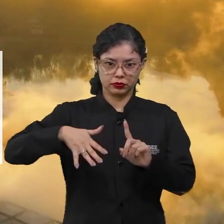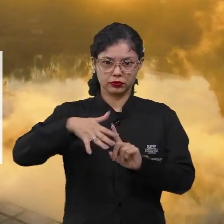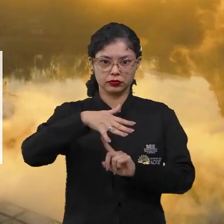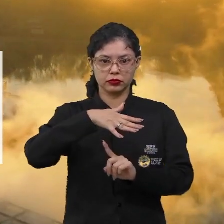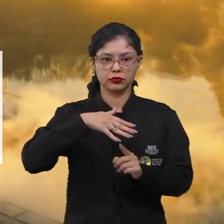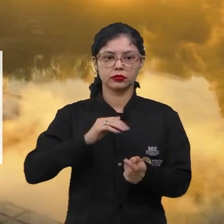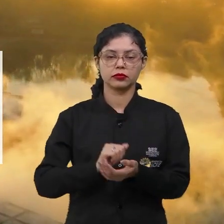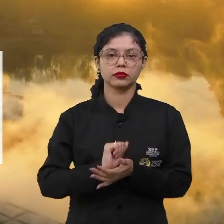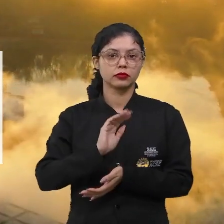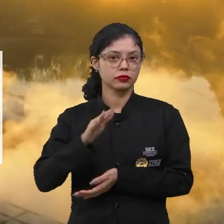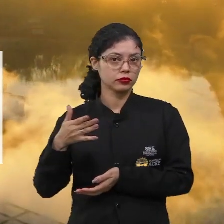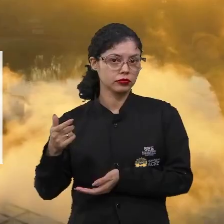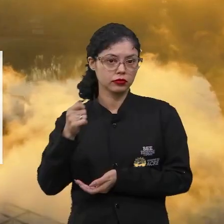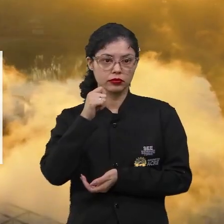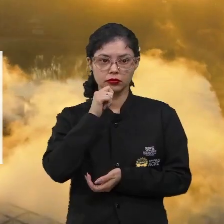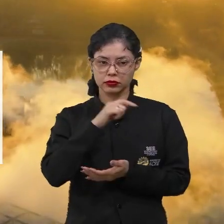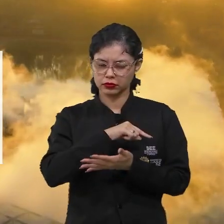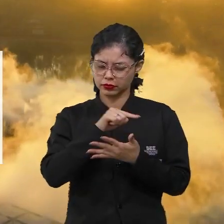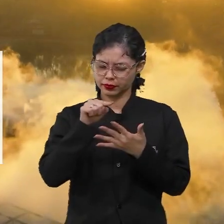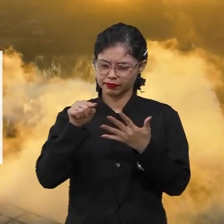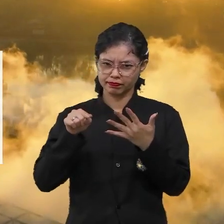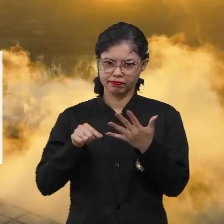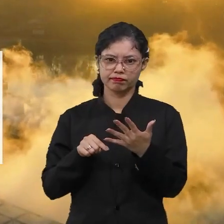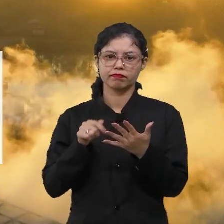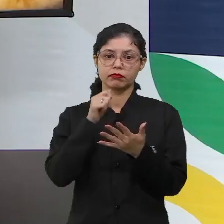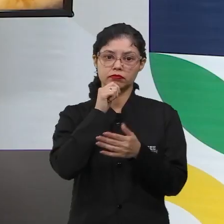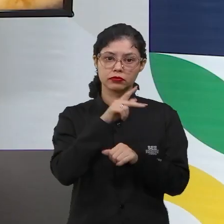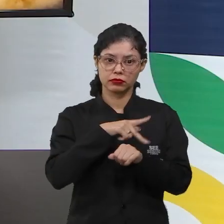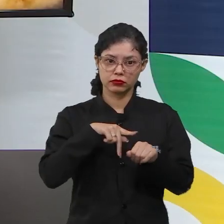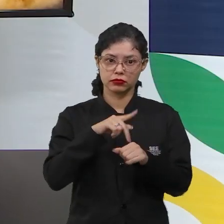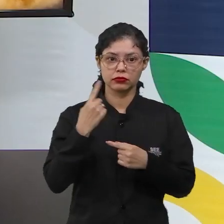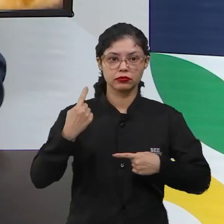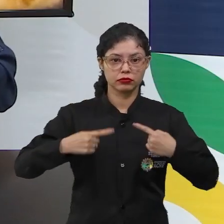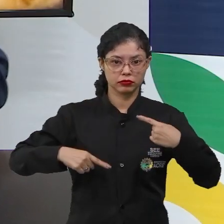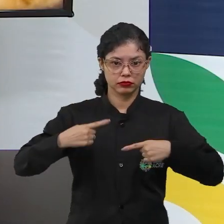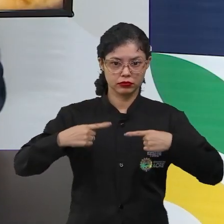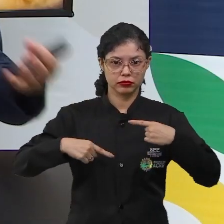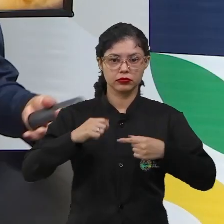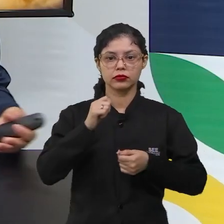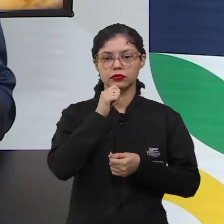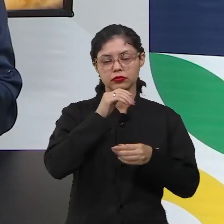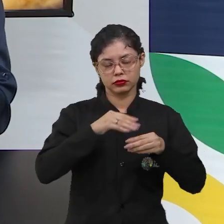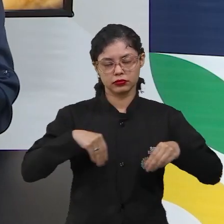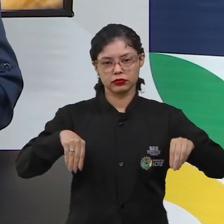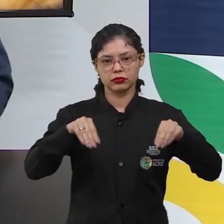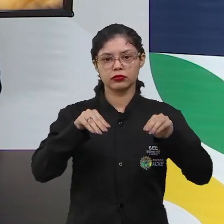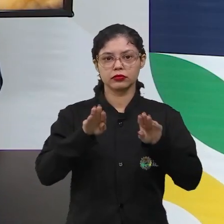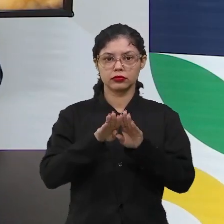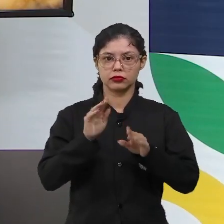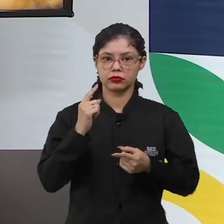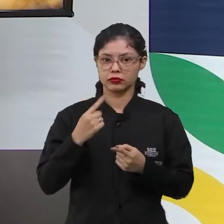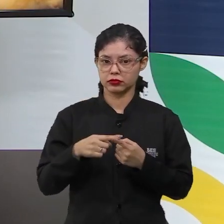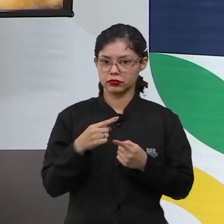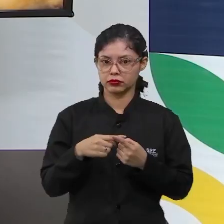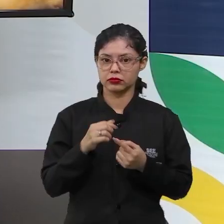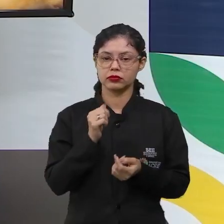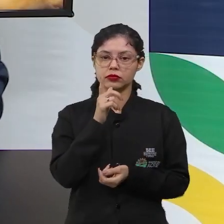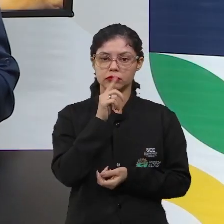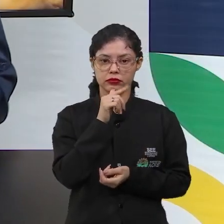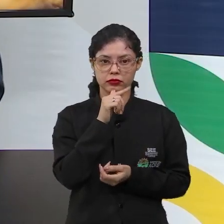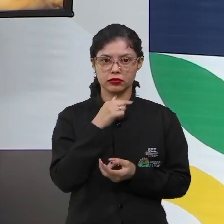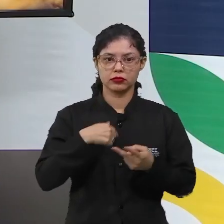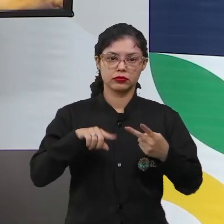sim, quando temos aí vários países em conflitos territoriais, seja por causa da questão da